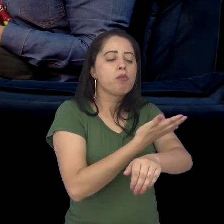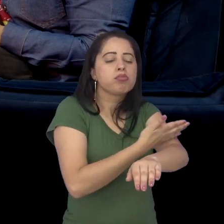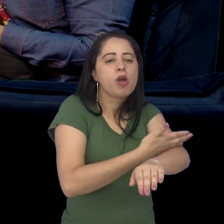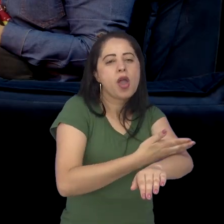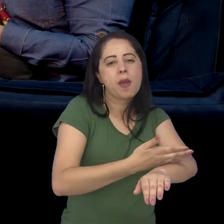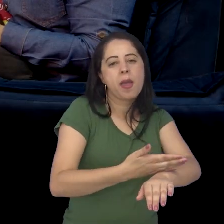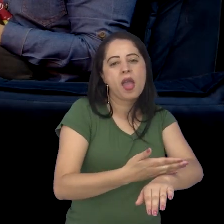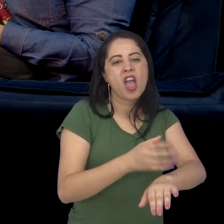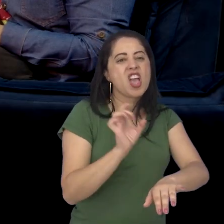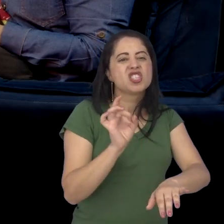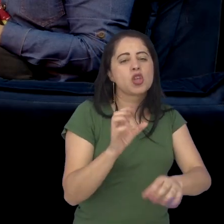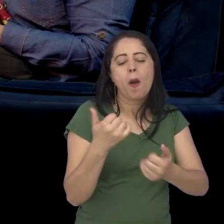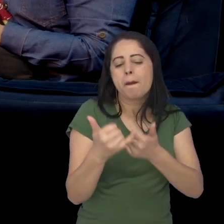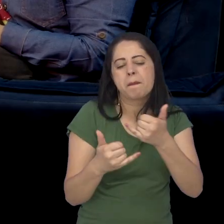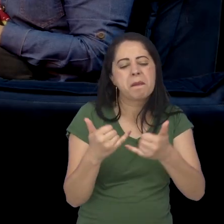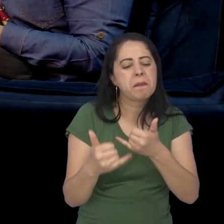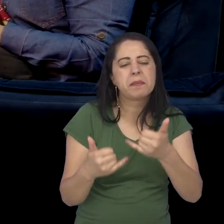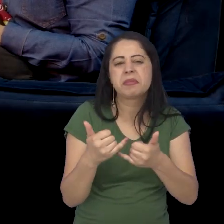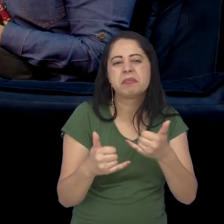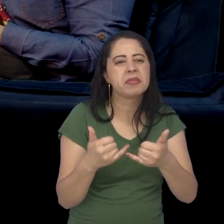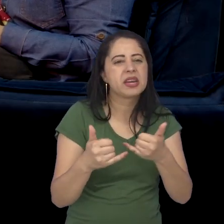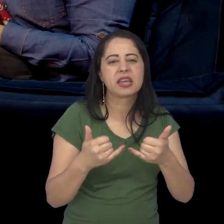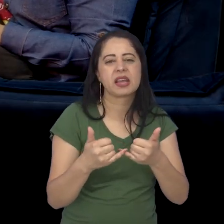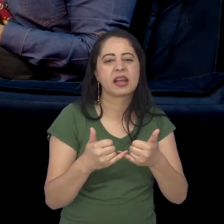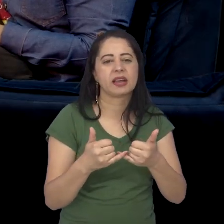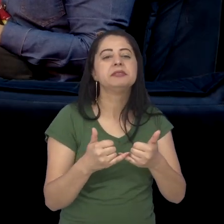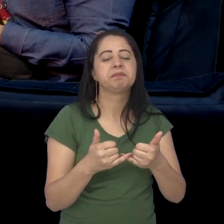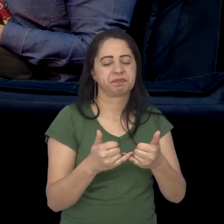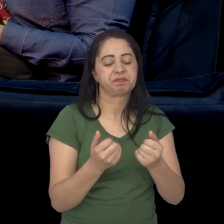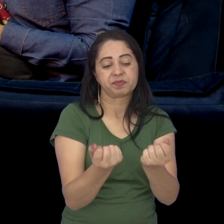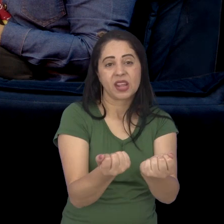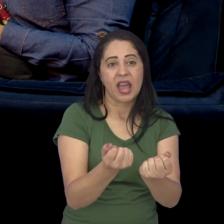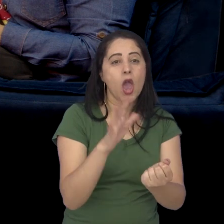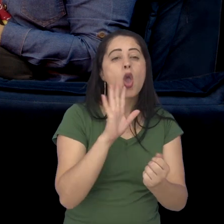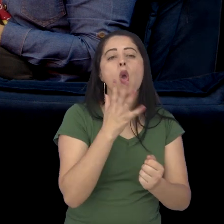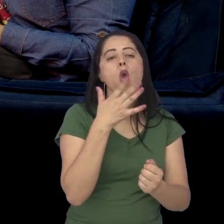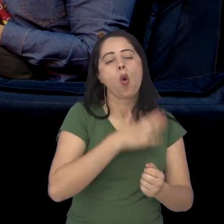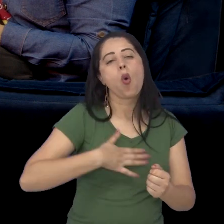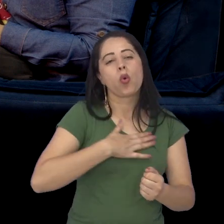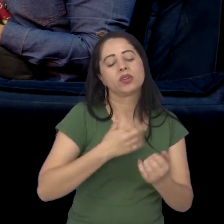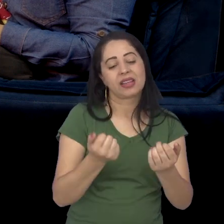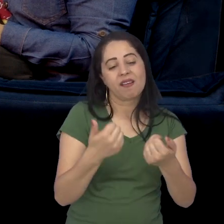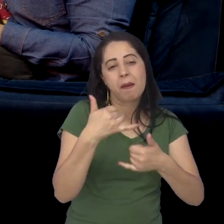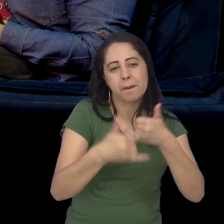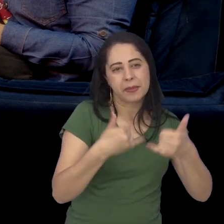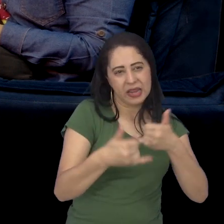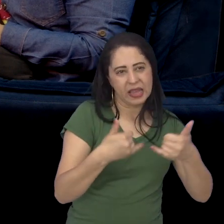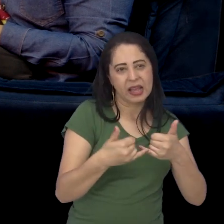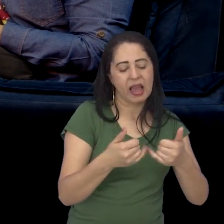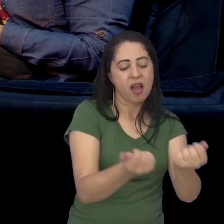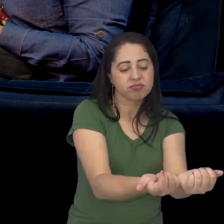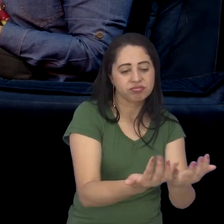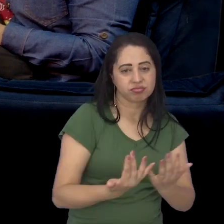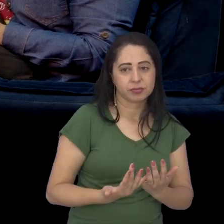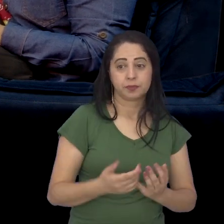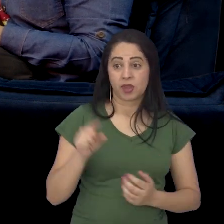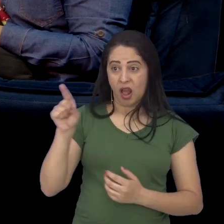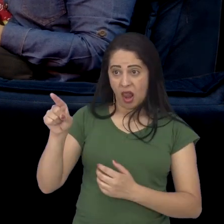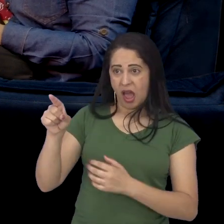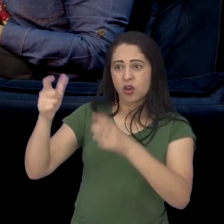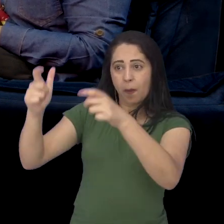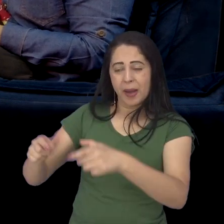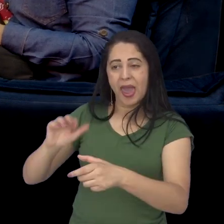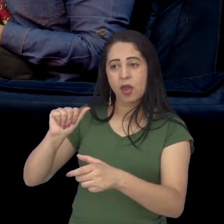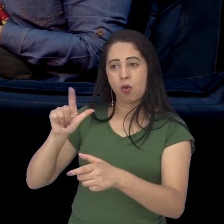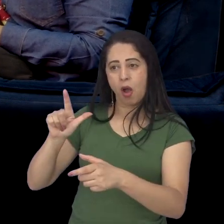era mais de brincar em mato. Porque o lugar onde a gente mora, hoje ele é super estruturado. É o Jardim Alvorada, Jardim né? Alvorada, hoje tem